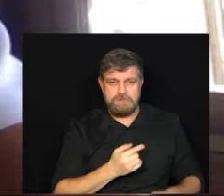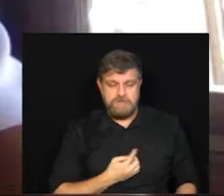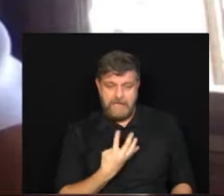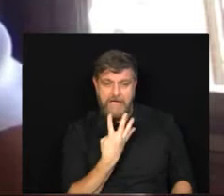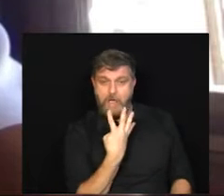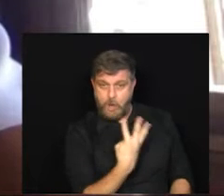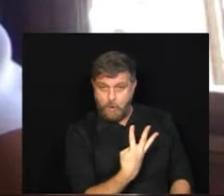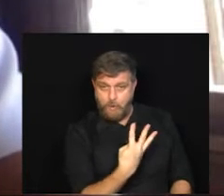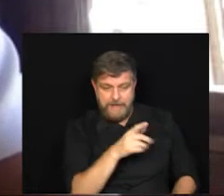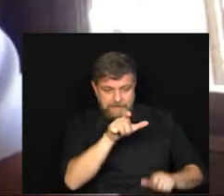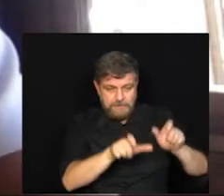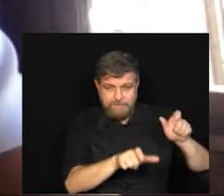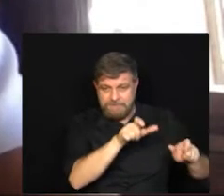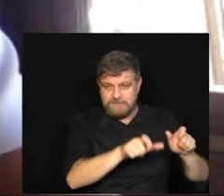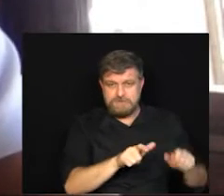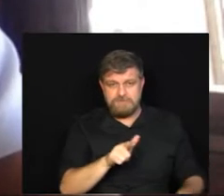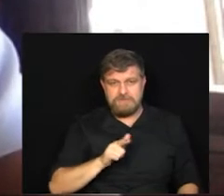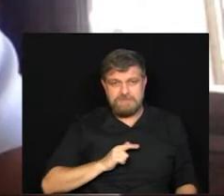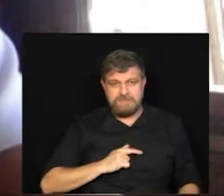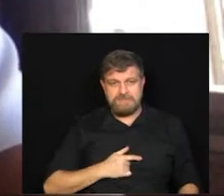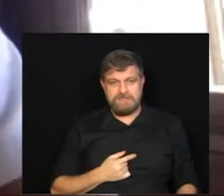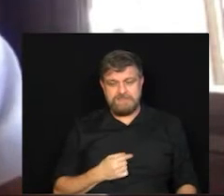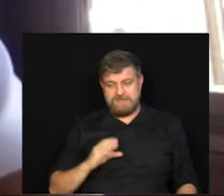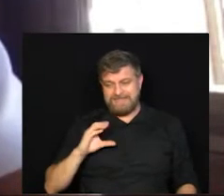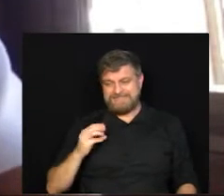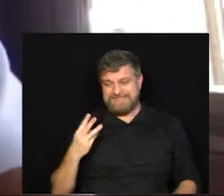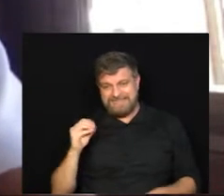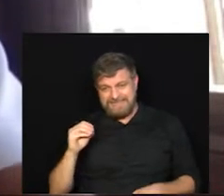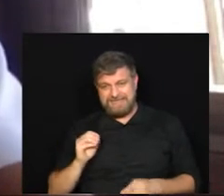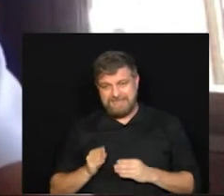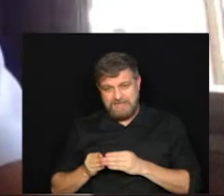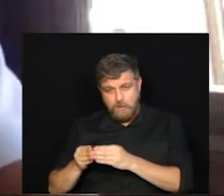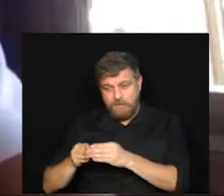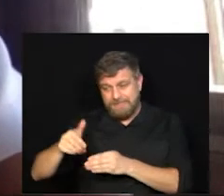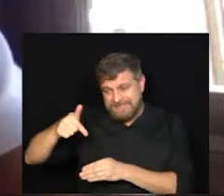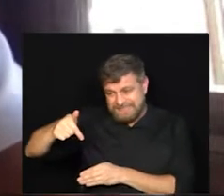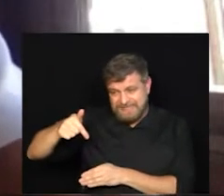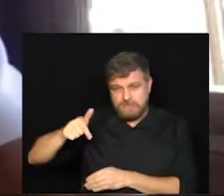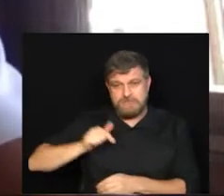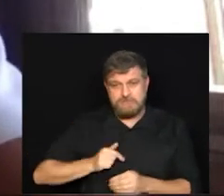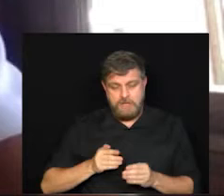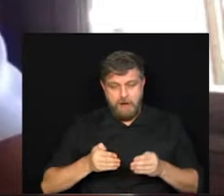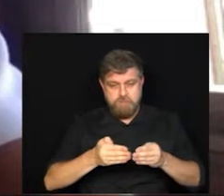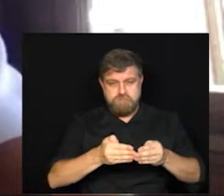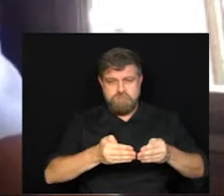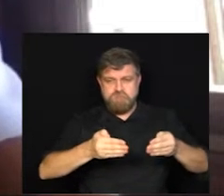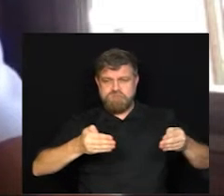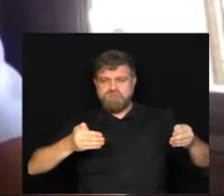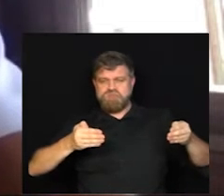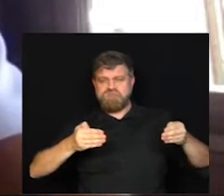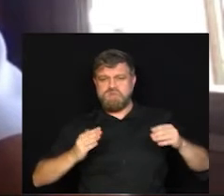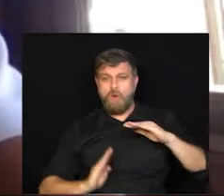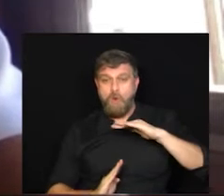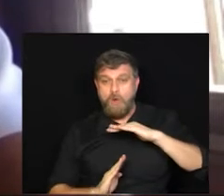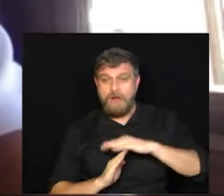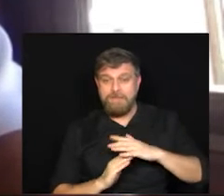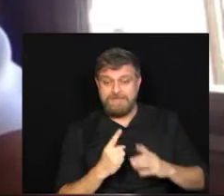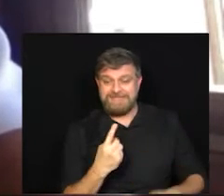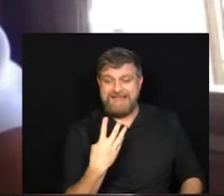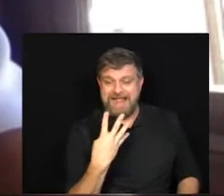4 pessoas. E o C30, que são 7. Ainda tem os barcos maiores, que são de até 14 pessoas, que a gente